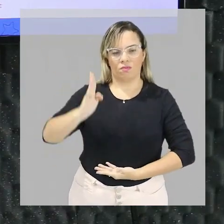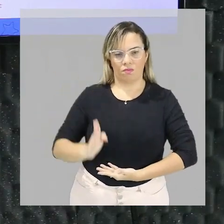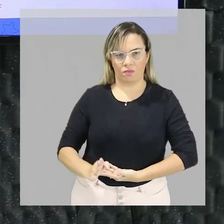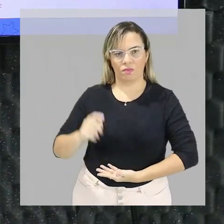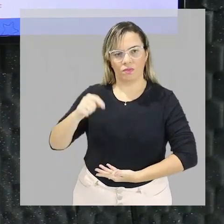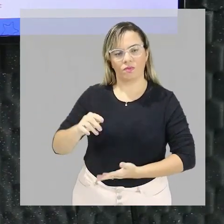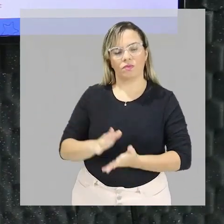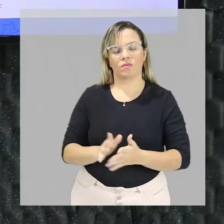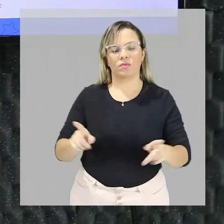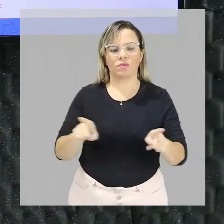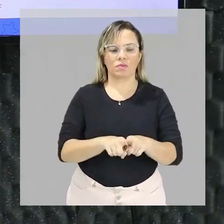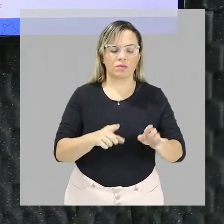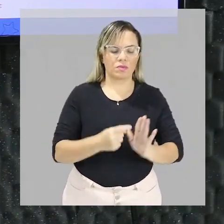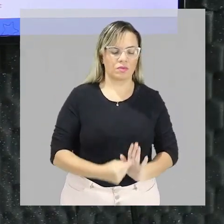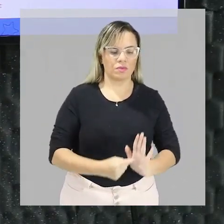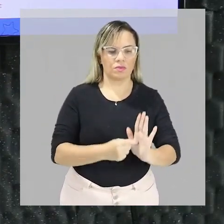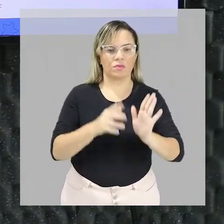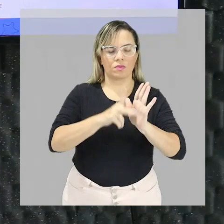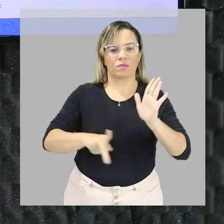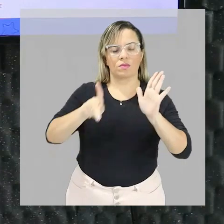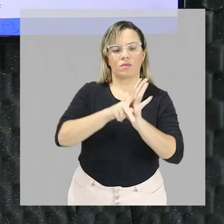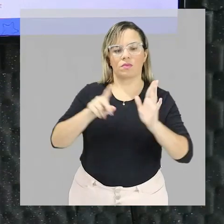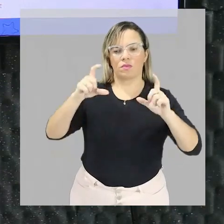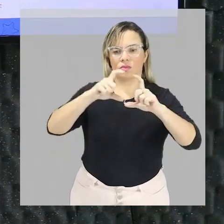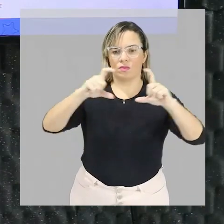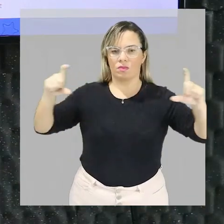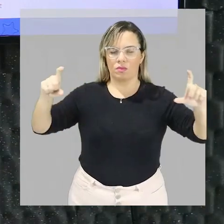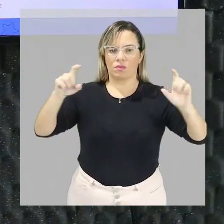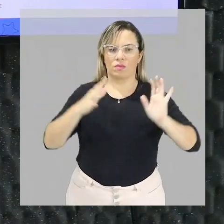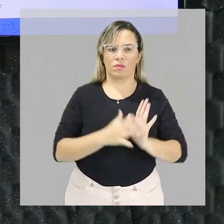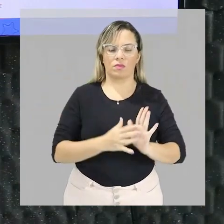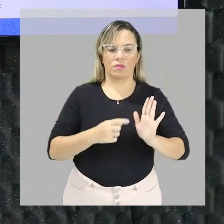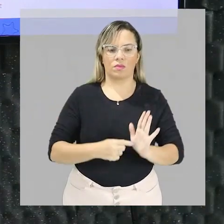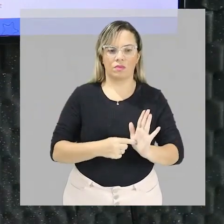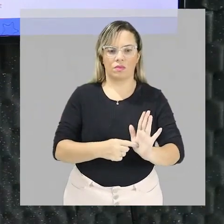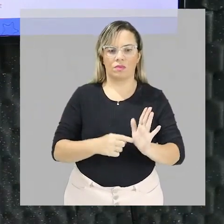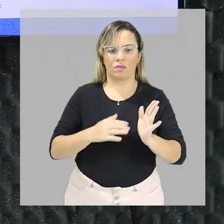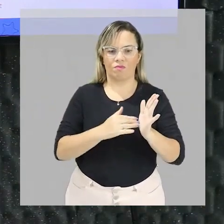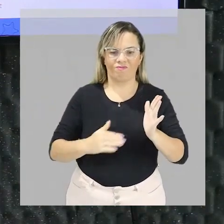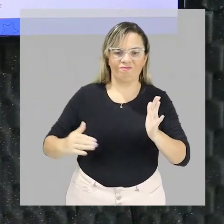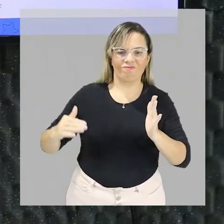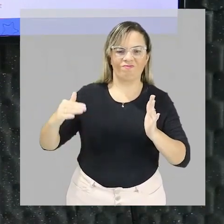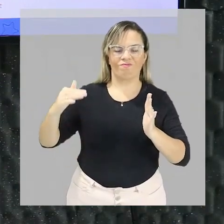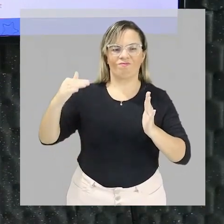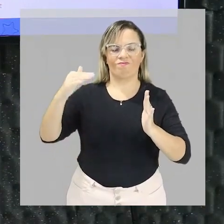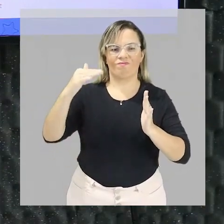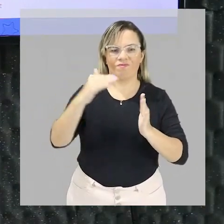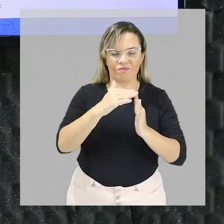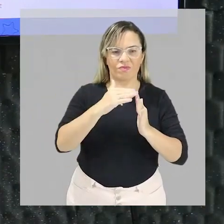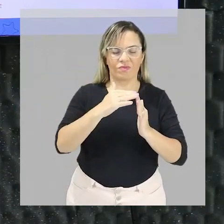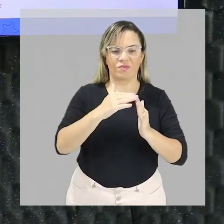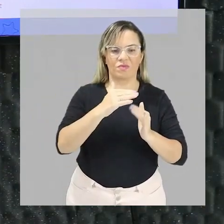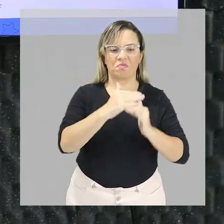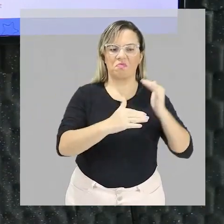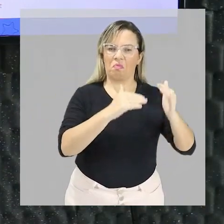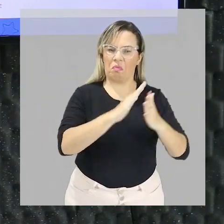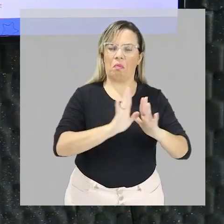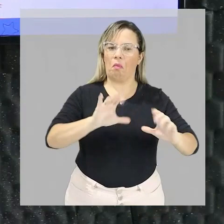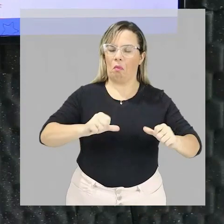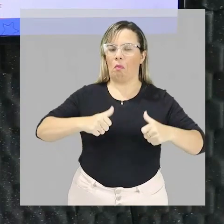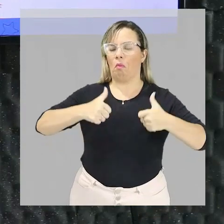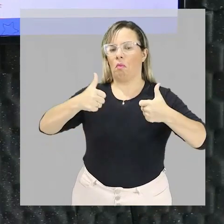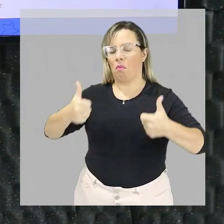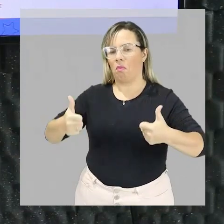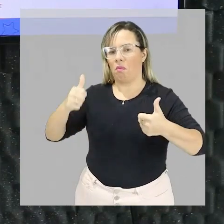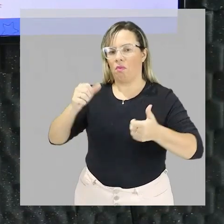milagre que vai nos mostrar, como o próprio fragmento coloca, níveis de crescimento satisfatório por